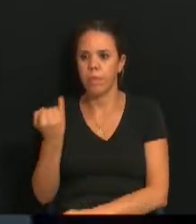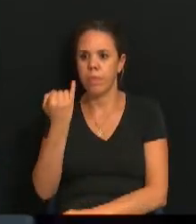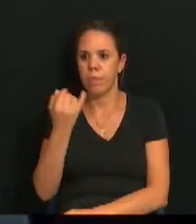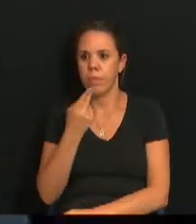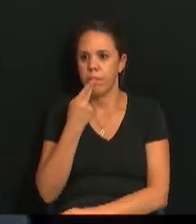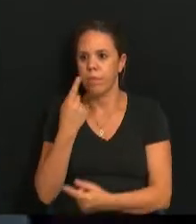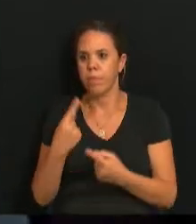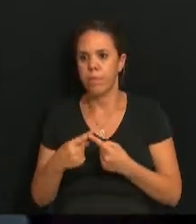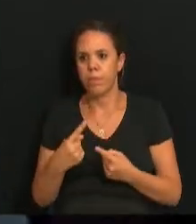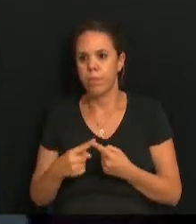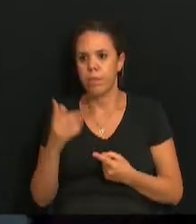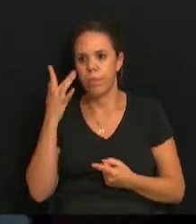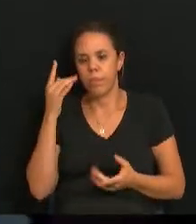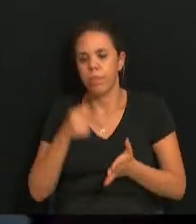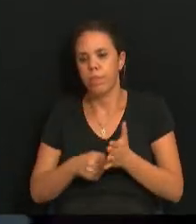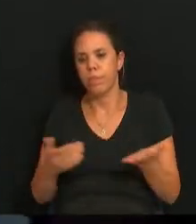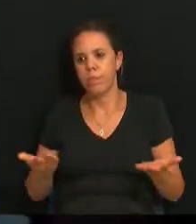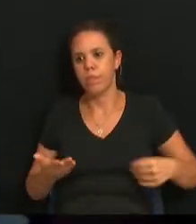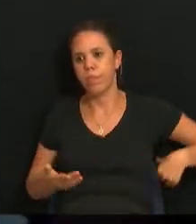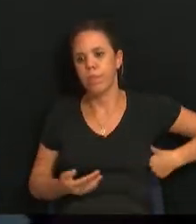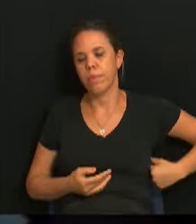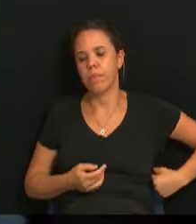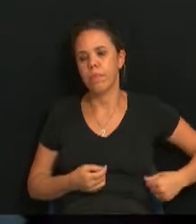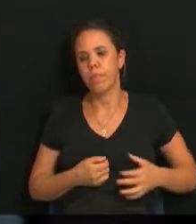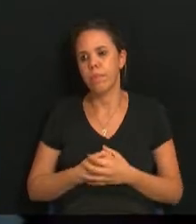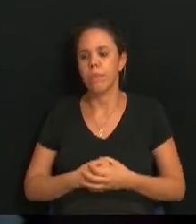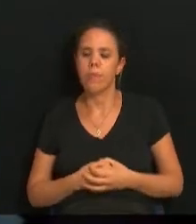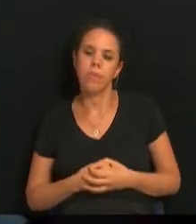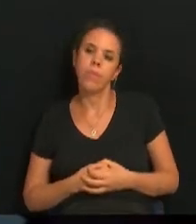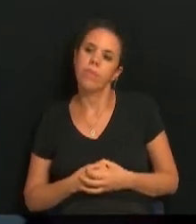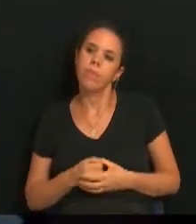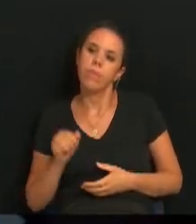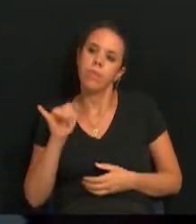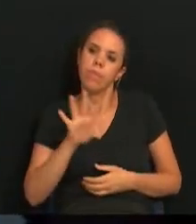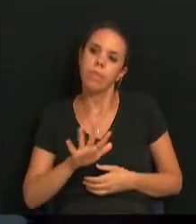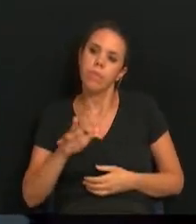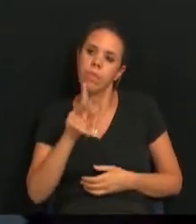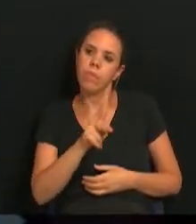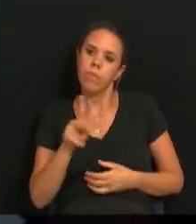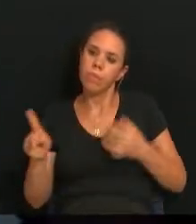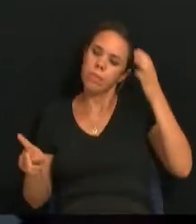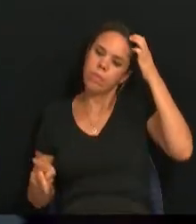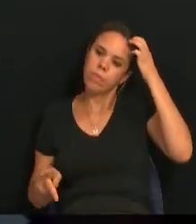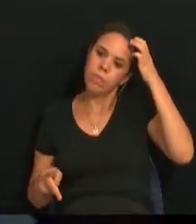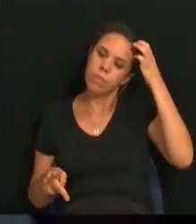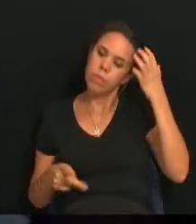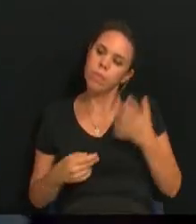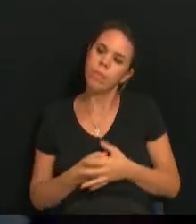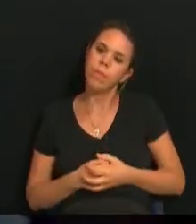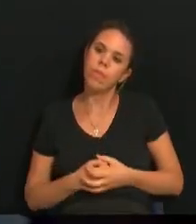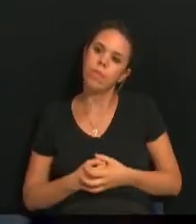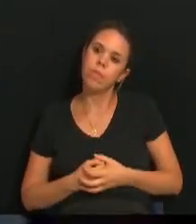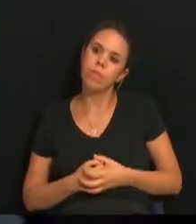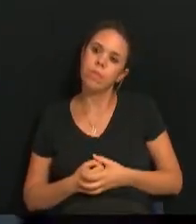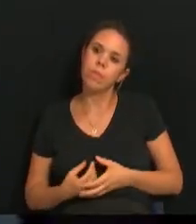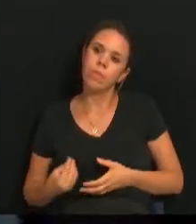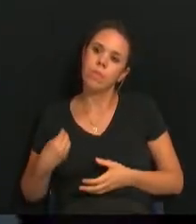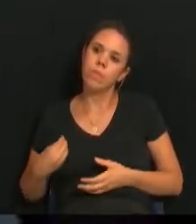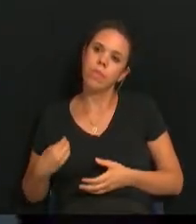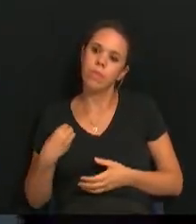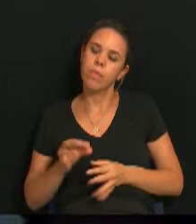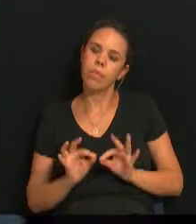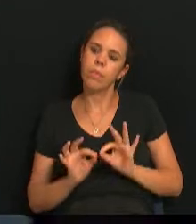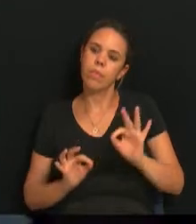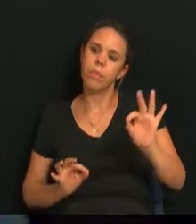porque eu acho que está em luta hoje uma imagem de professor e uma concepção de professor que está muito longe